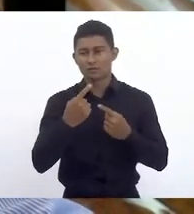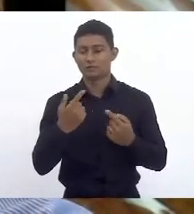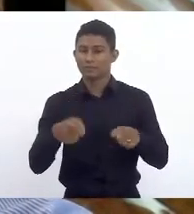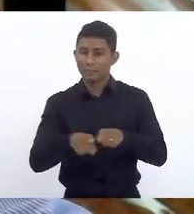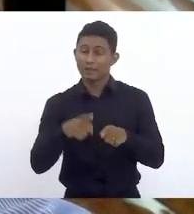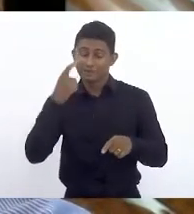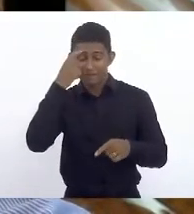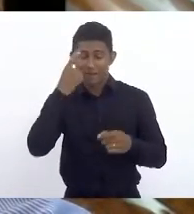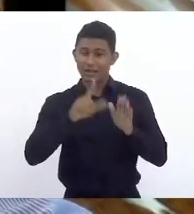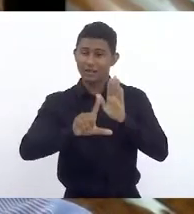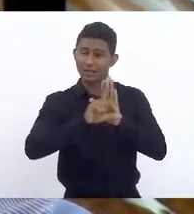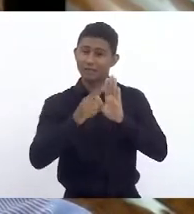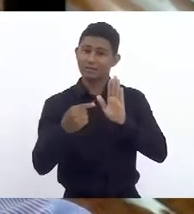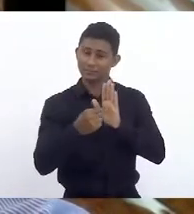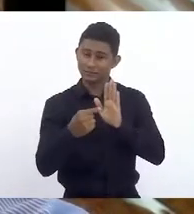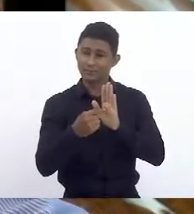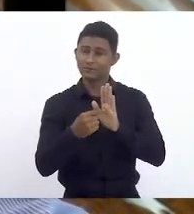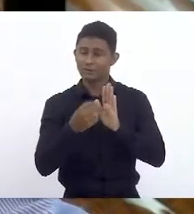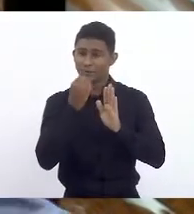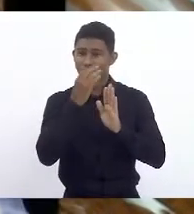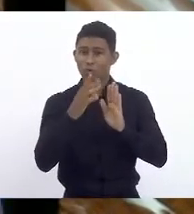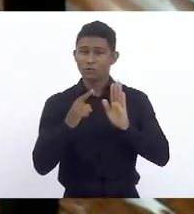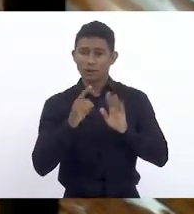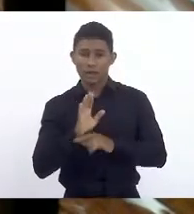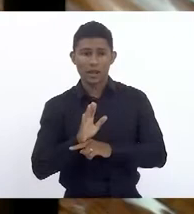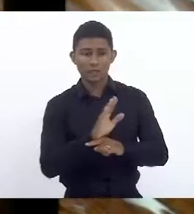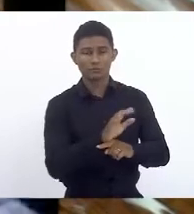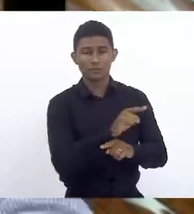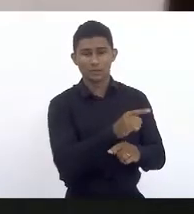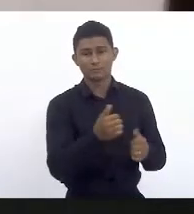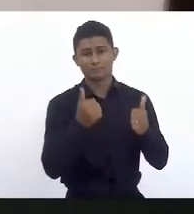que possa permitir que essa inovação caminhe bem.